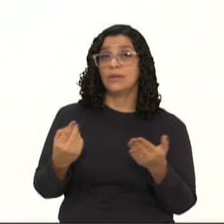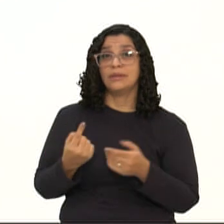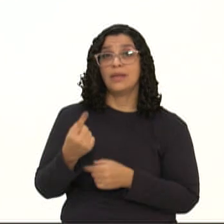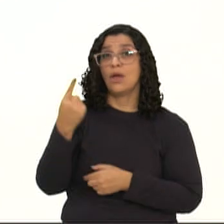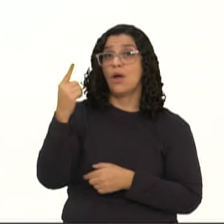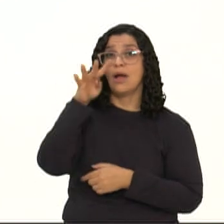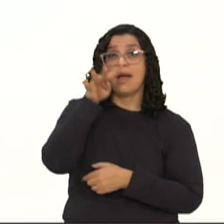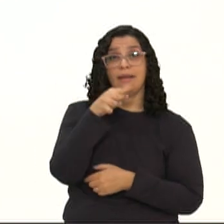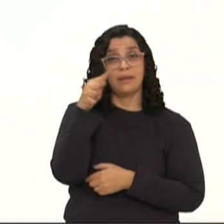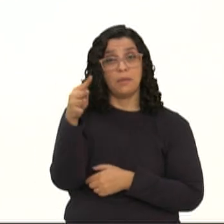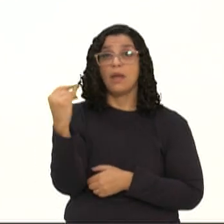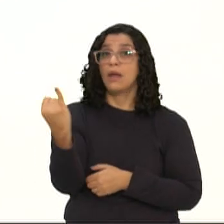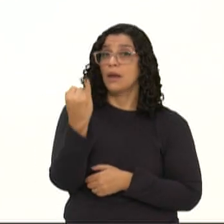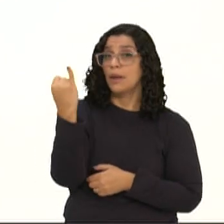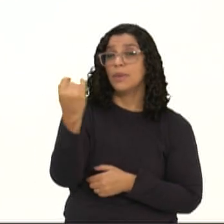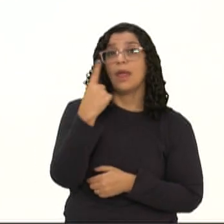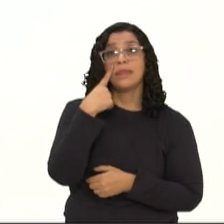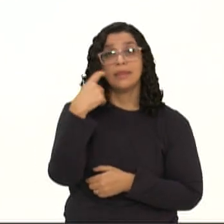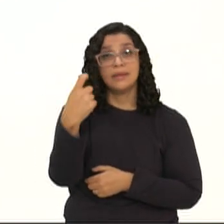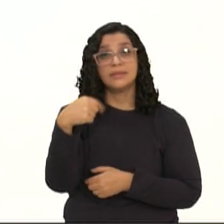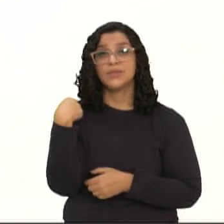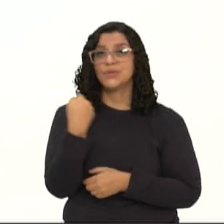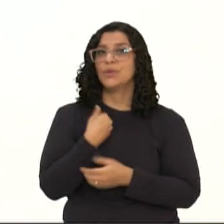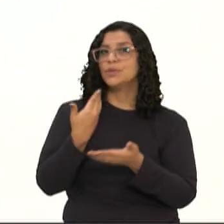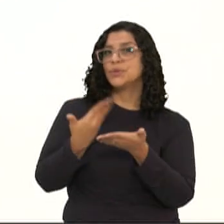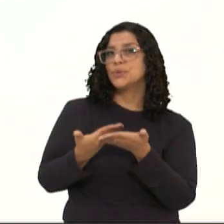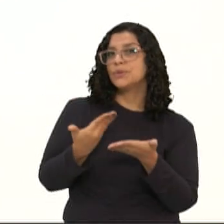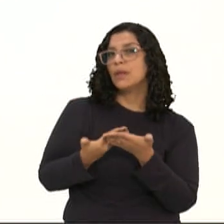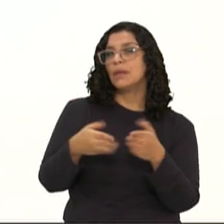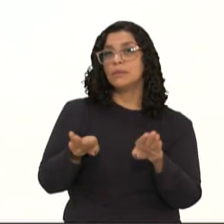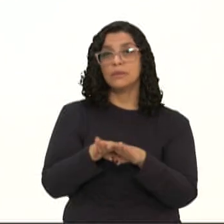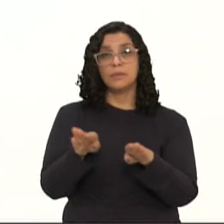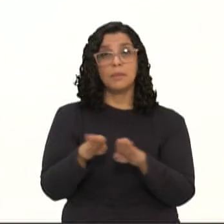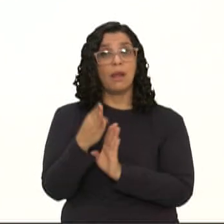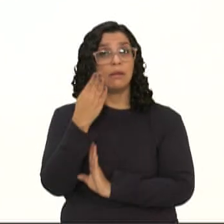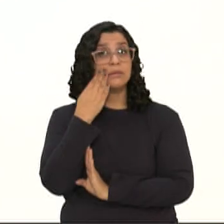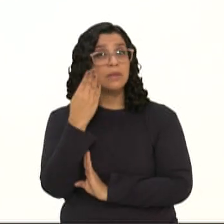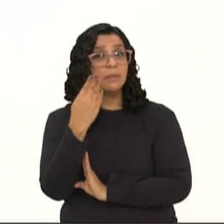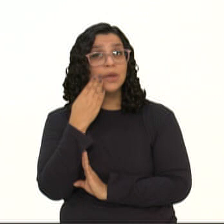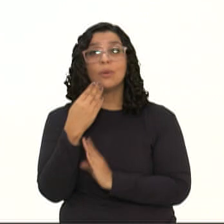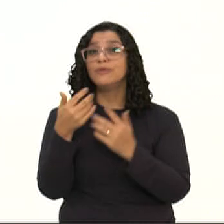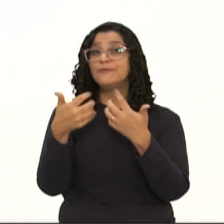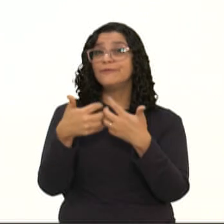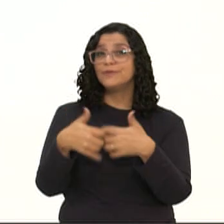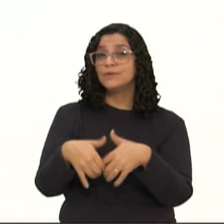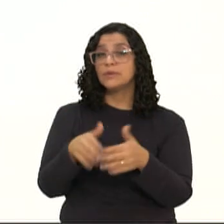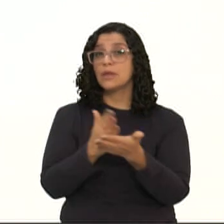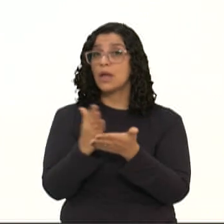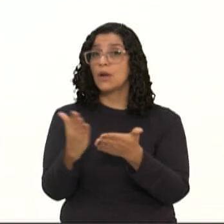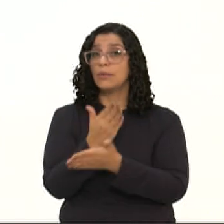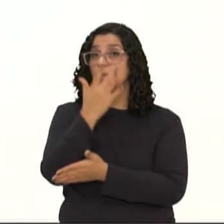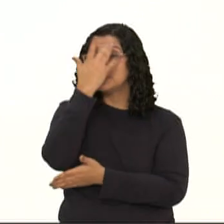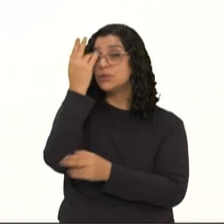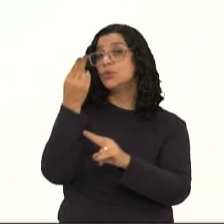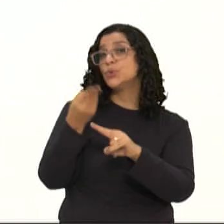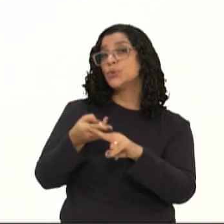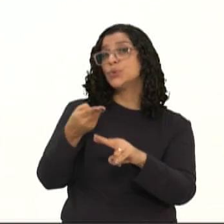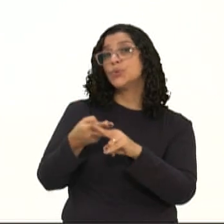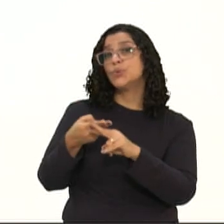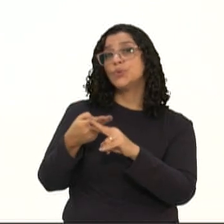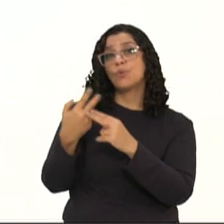essas questões aí são muito interessantes, né? Muito importantes, e muitas pessoas utilizam,